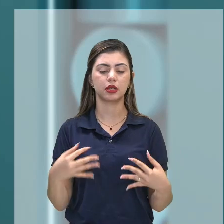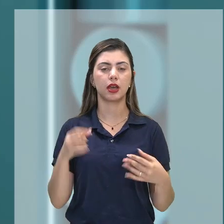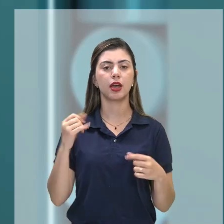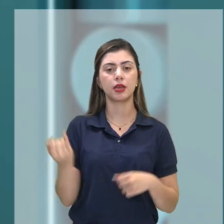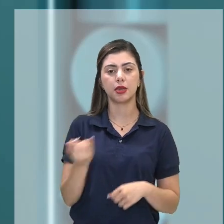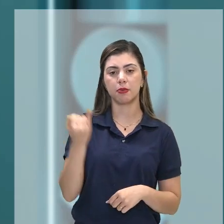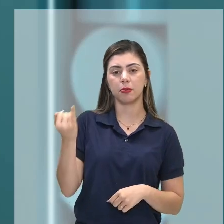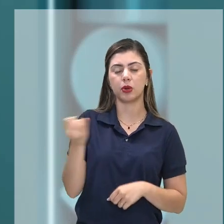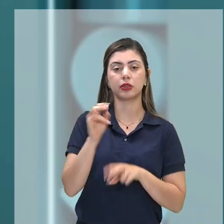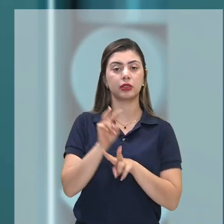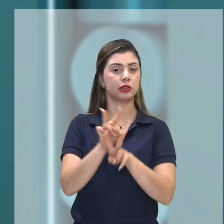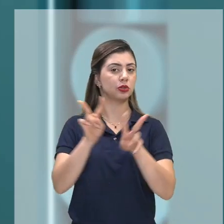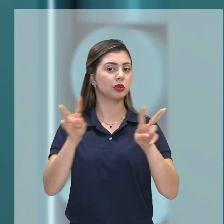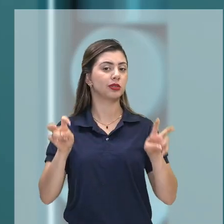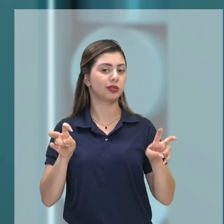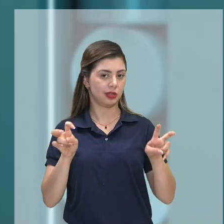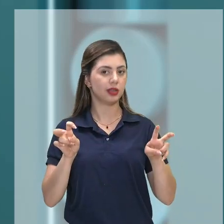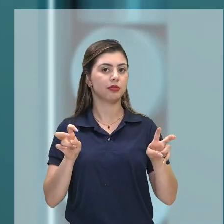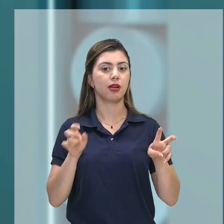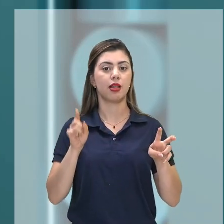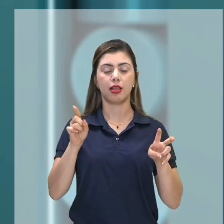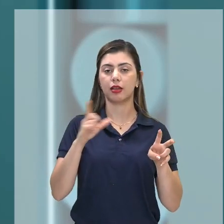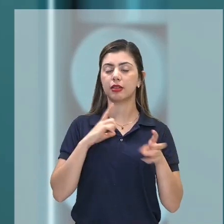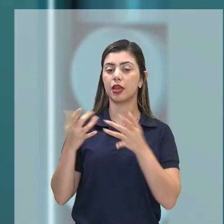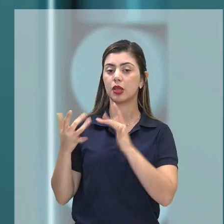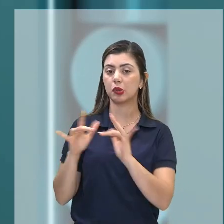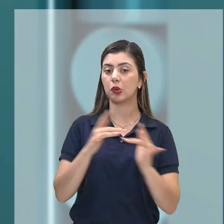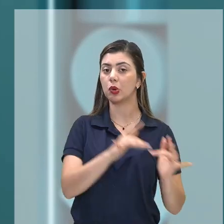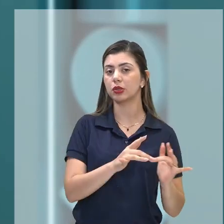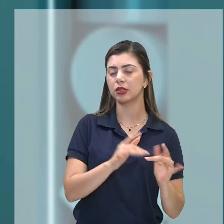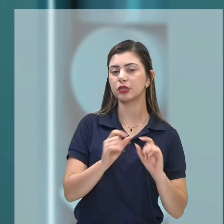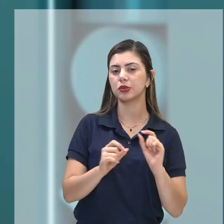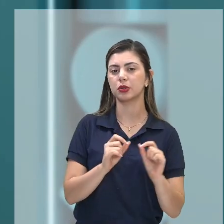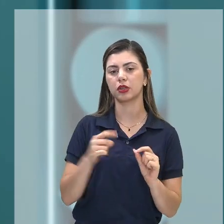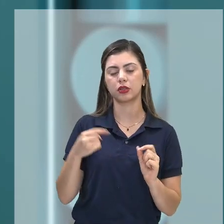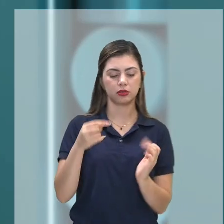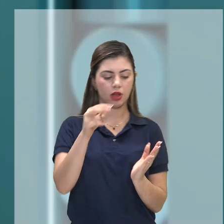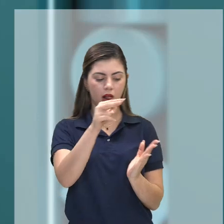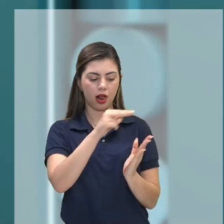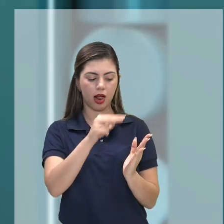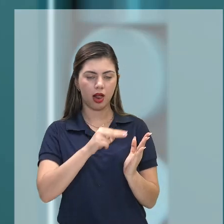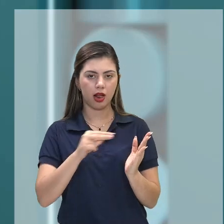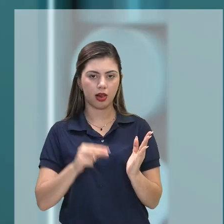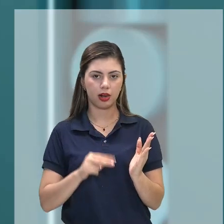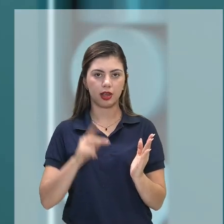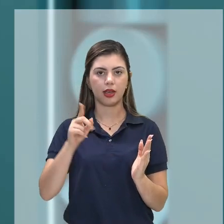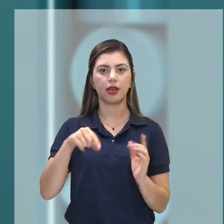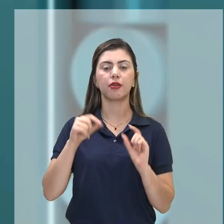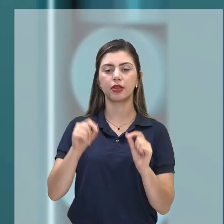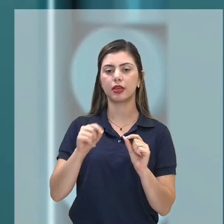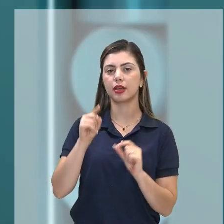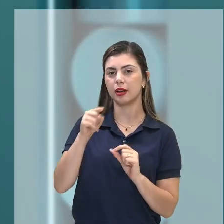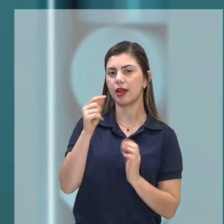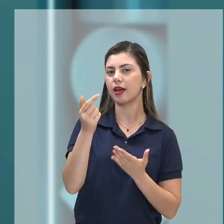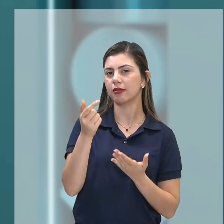importante da temática desse contexto, dessa releitura da voz amazonense da